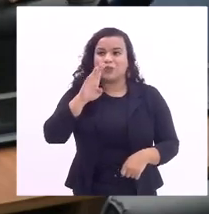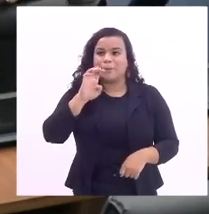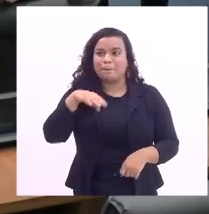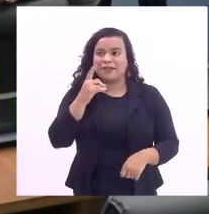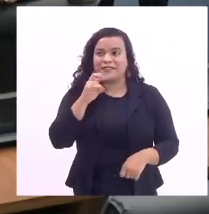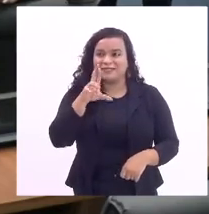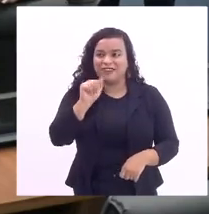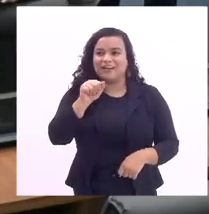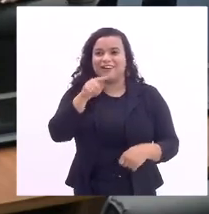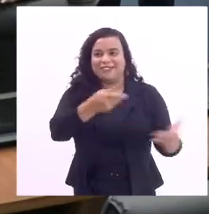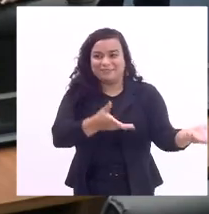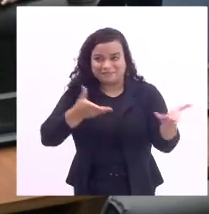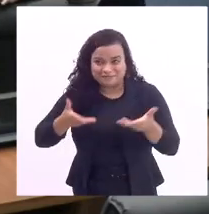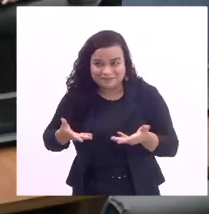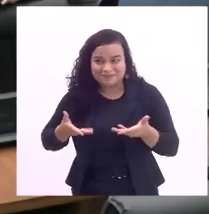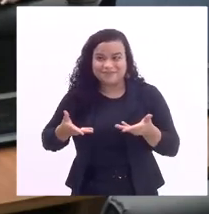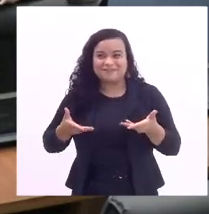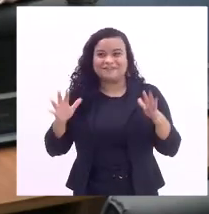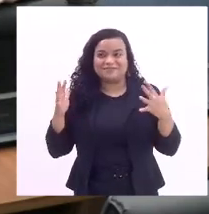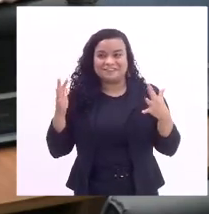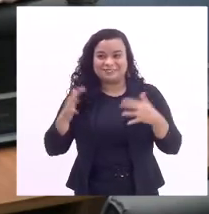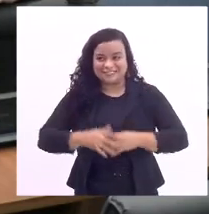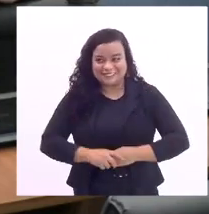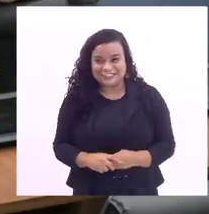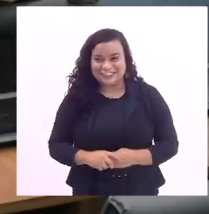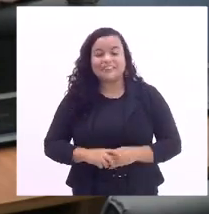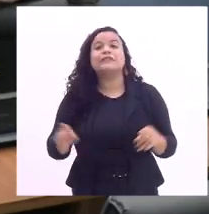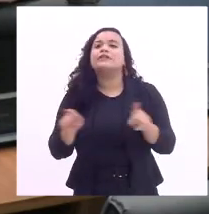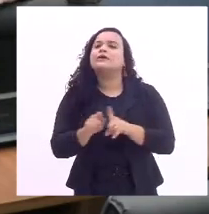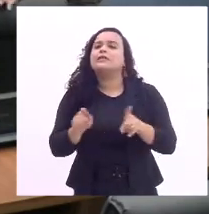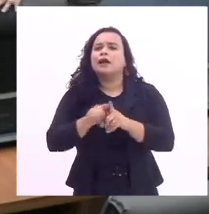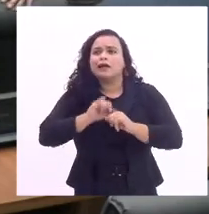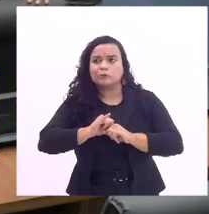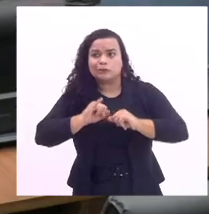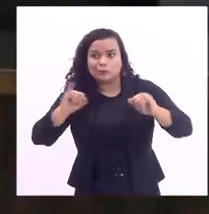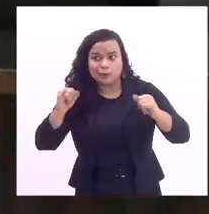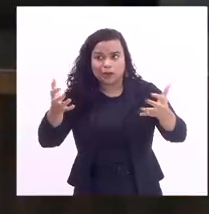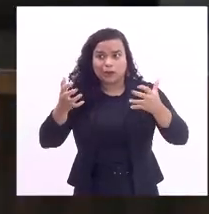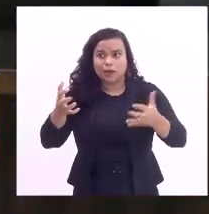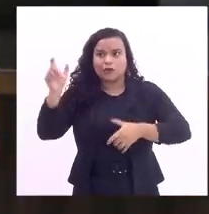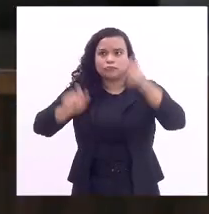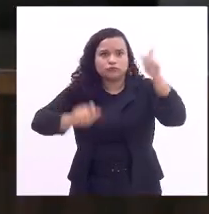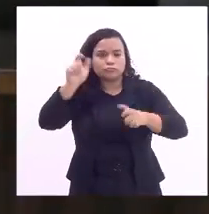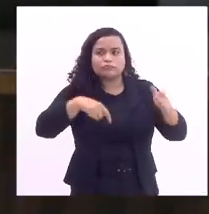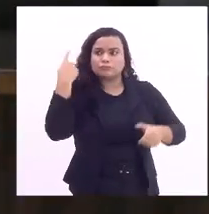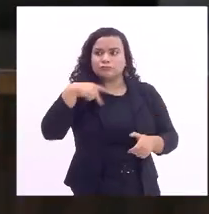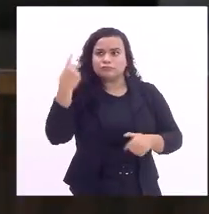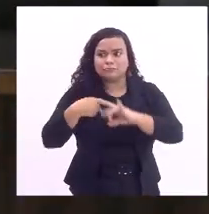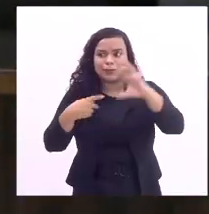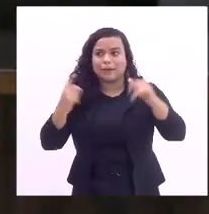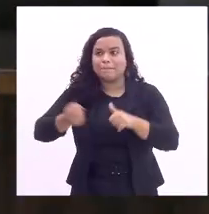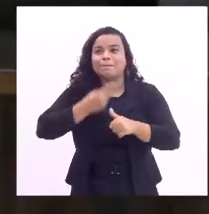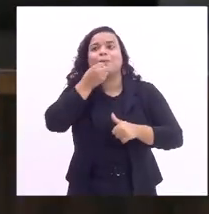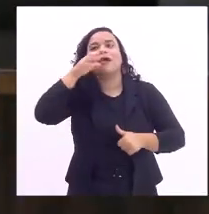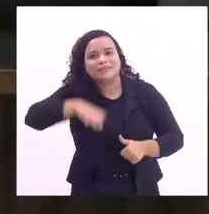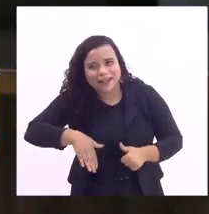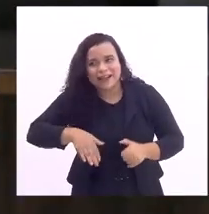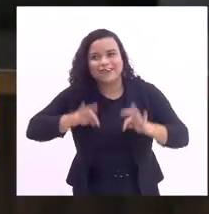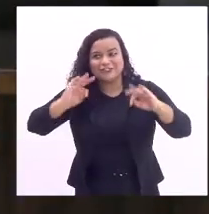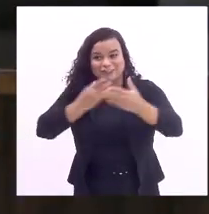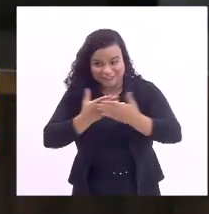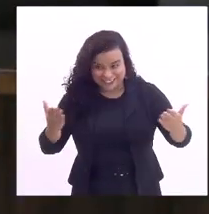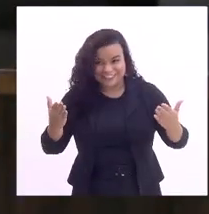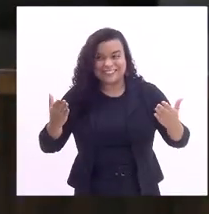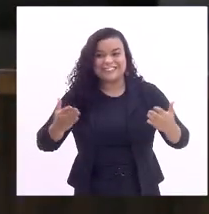Seja bem-vindo. Eu quero anunciar às senhoras parlamentares e senhores parlamentares. Primeiro, boa tarde, né? Boa tarde a todas e